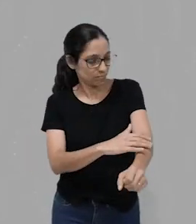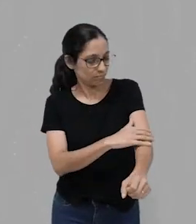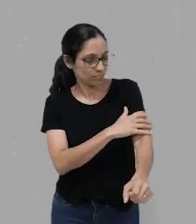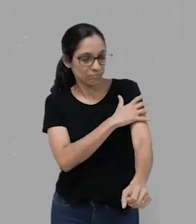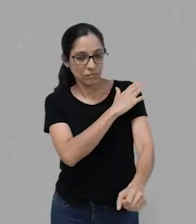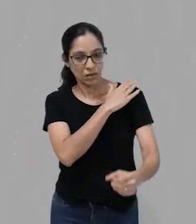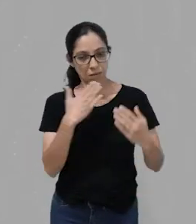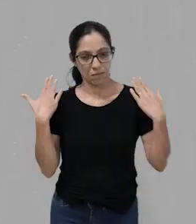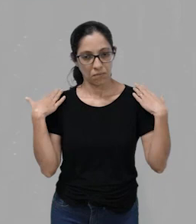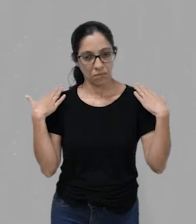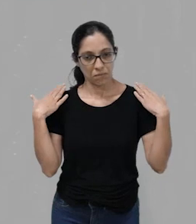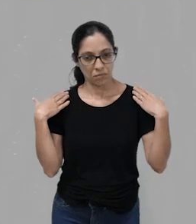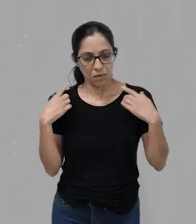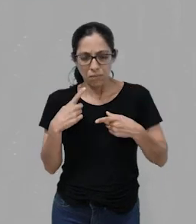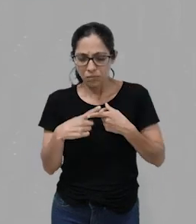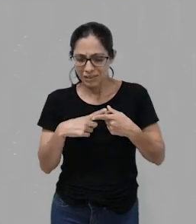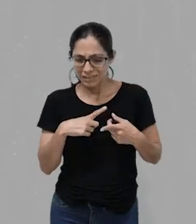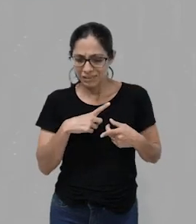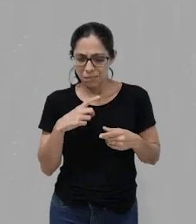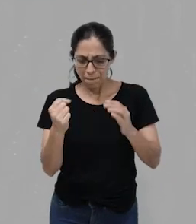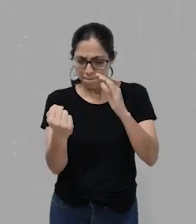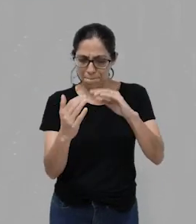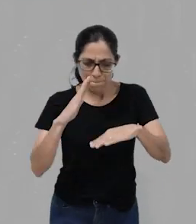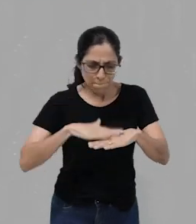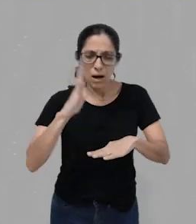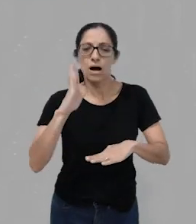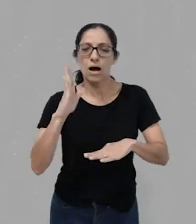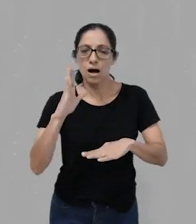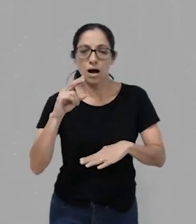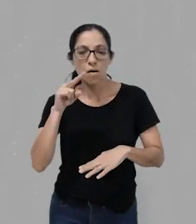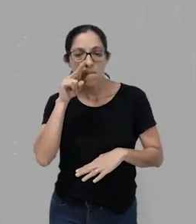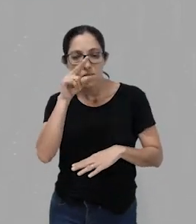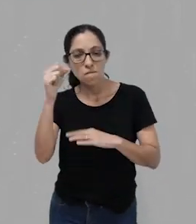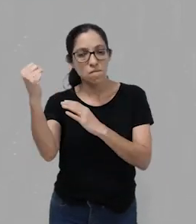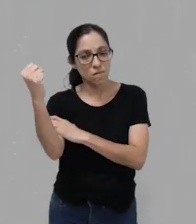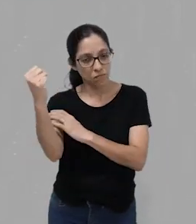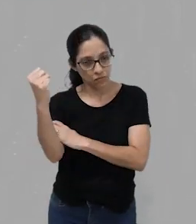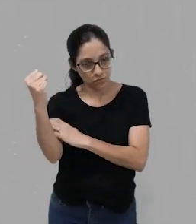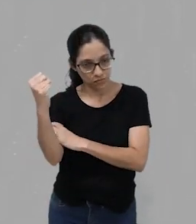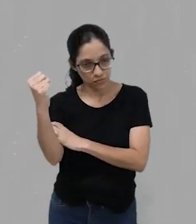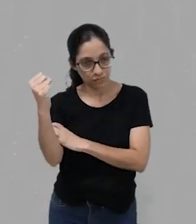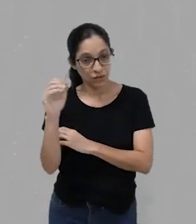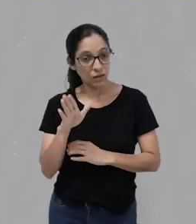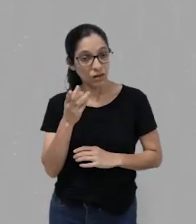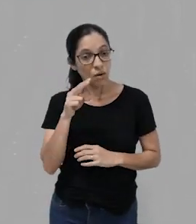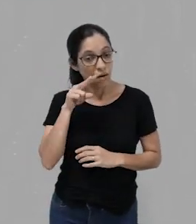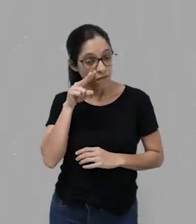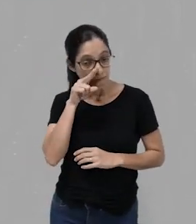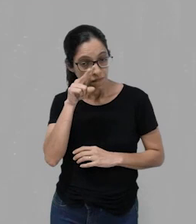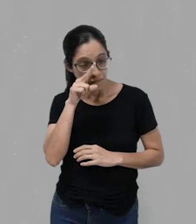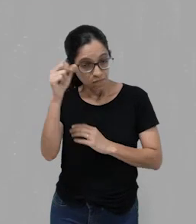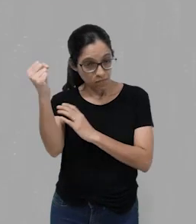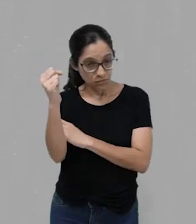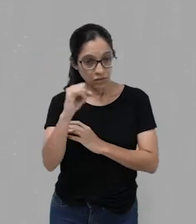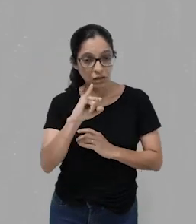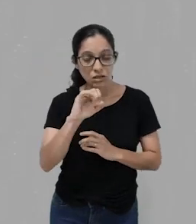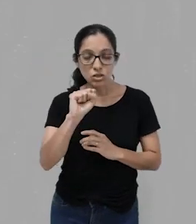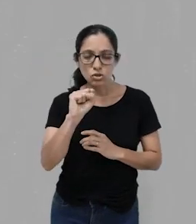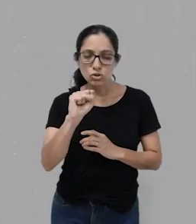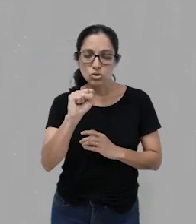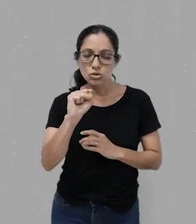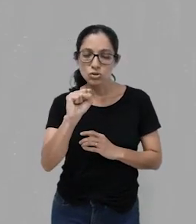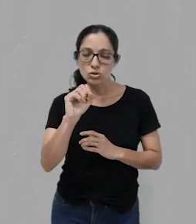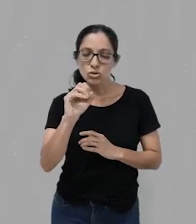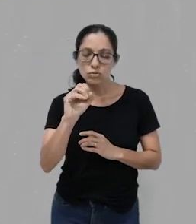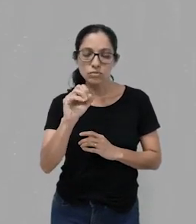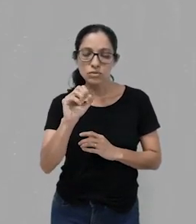muita força para se manter nessa posição. Então a força isométrica ela não tem o quê? Movimento. É o indivíduo ali